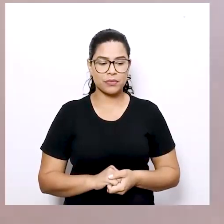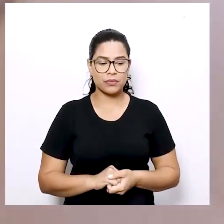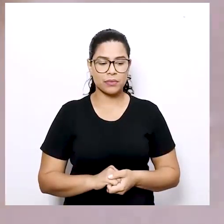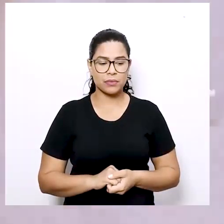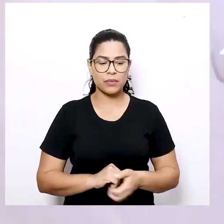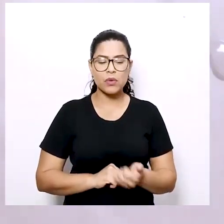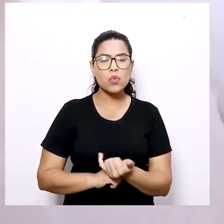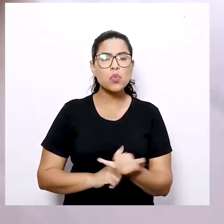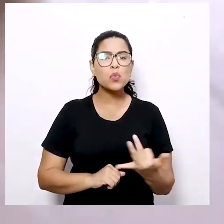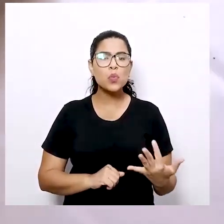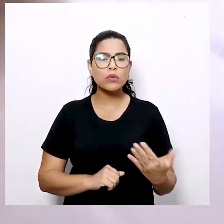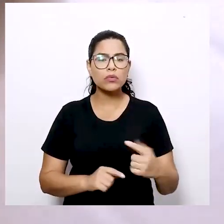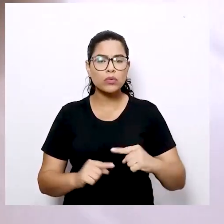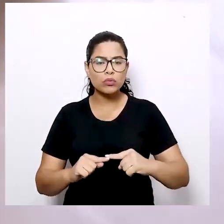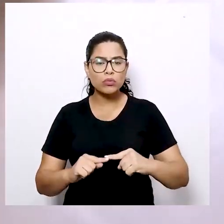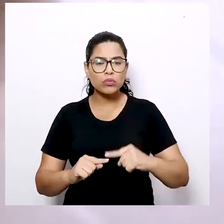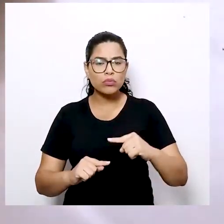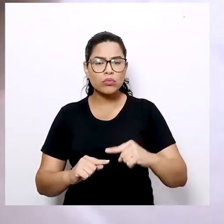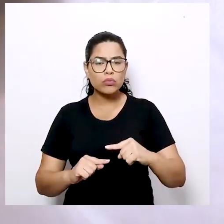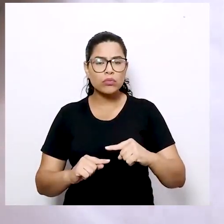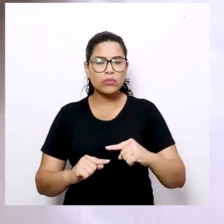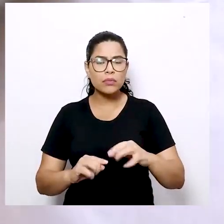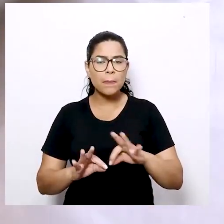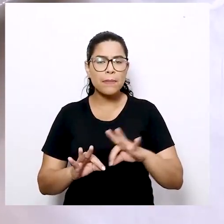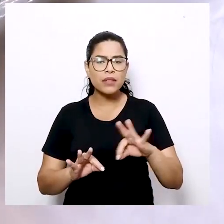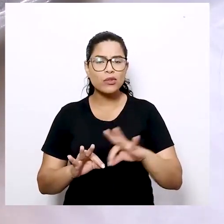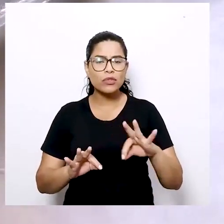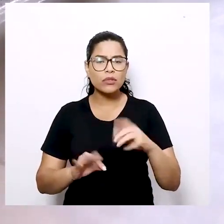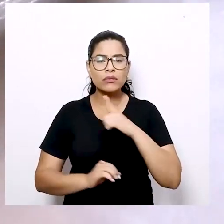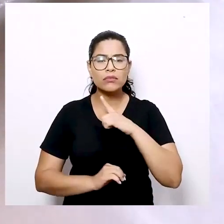nós vamos ver qual é a capacidade dele.